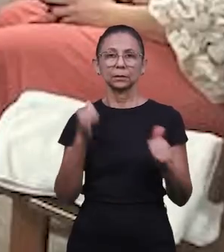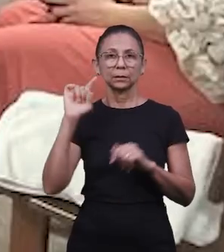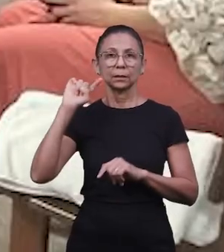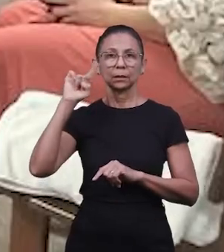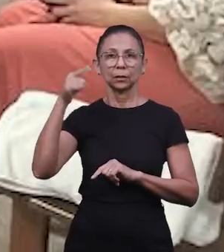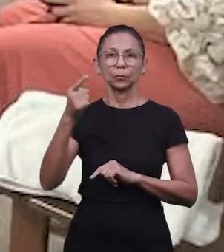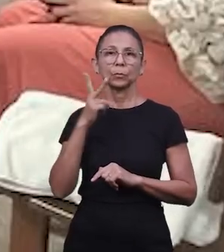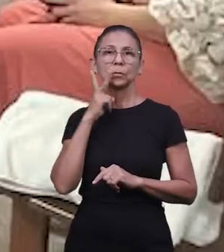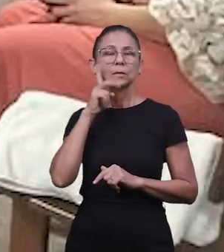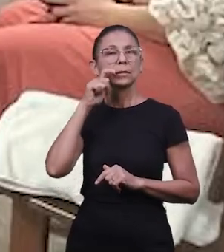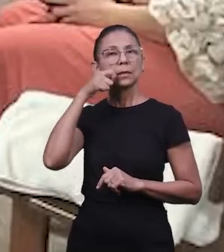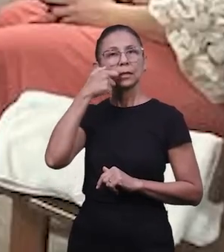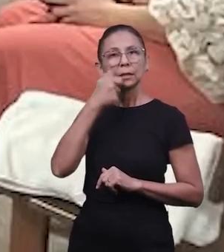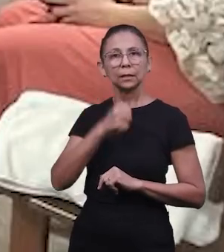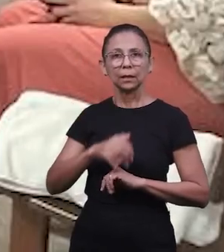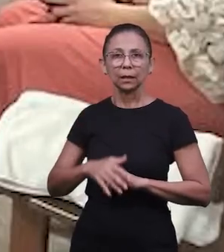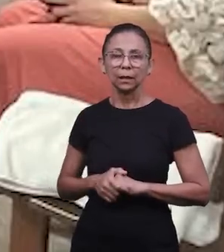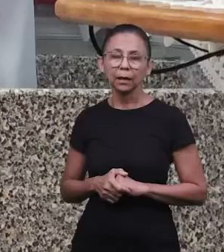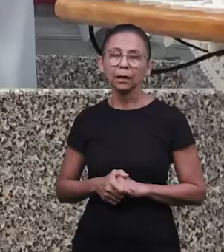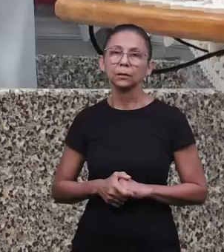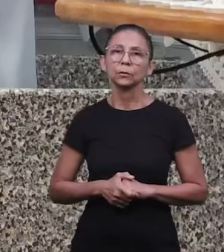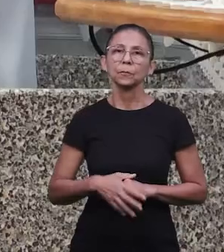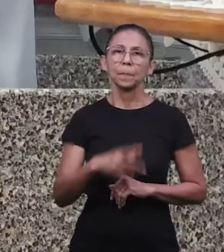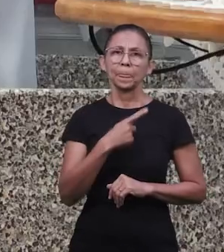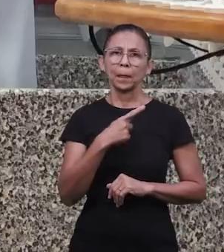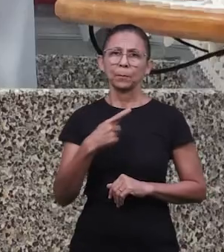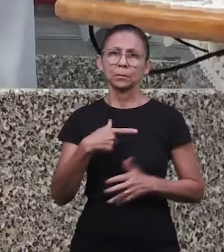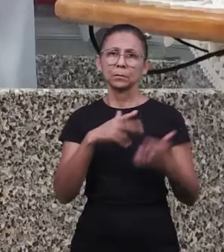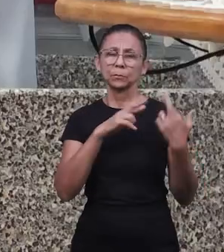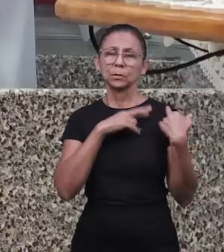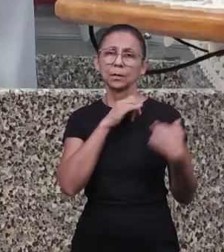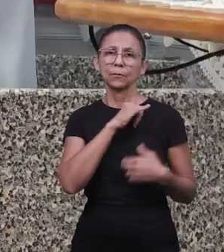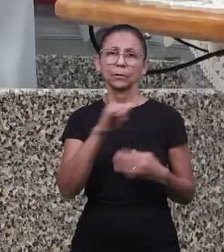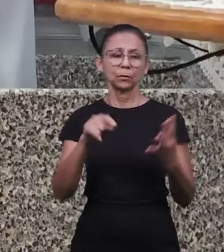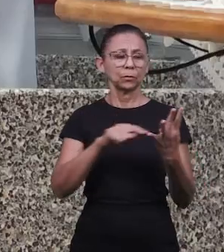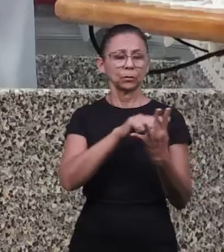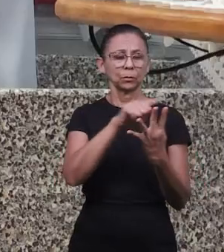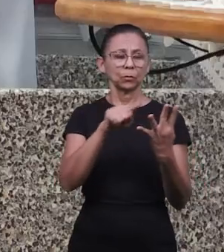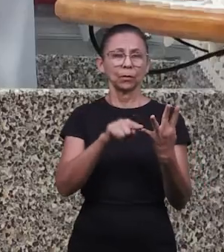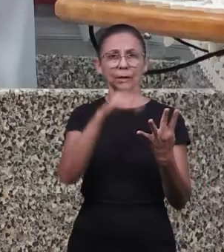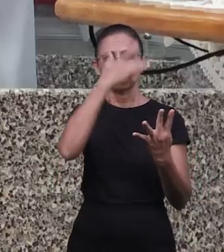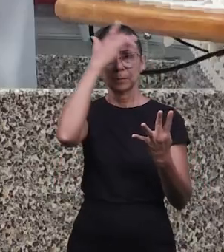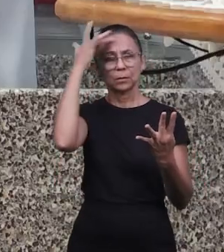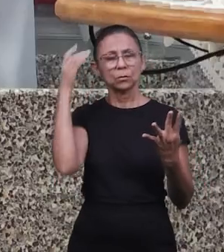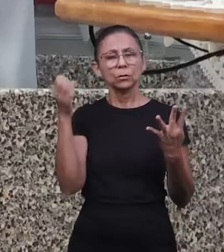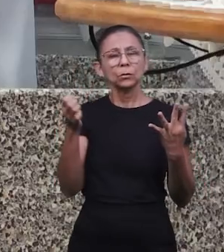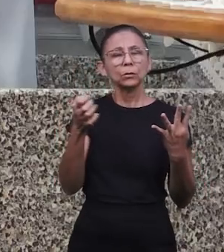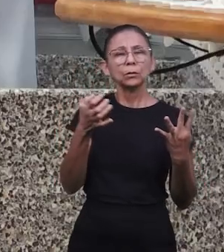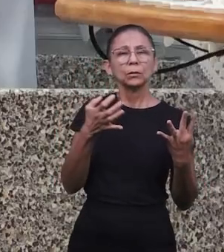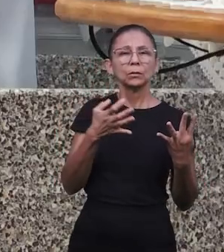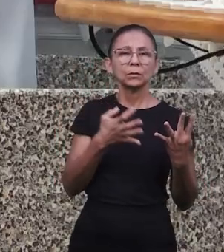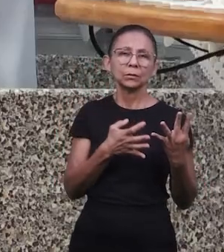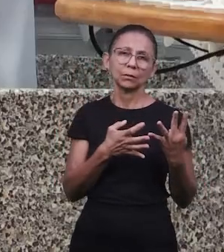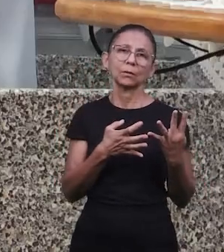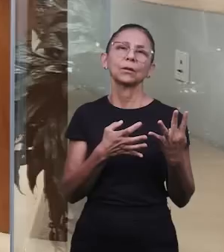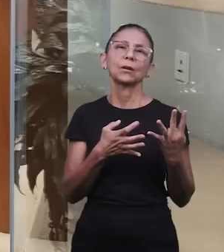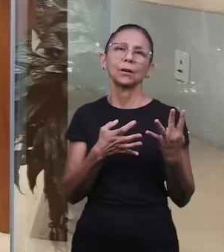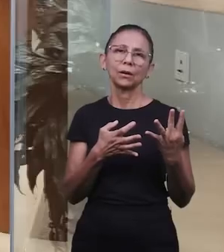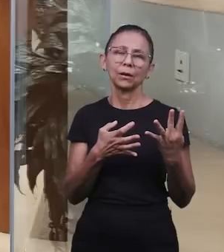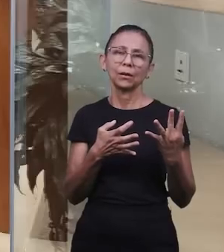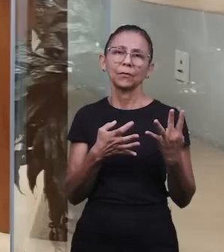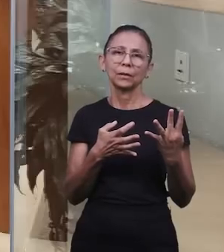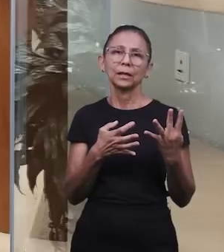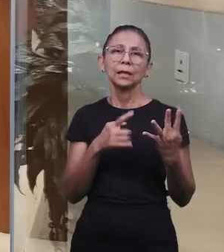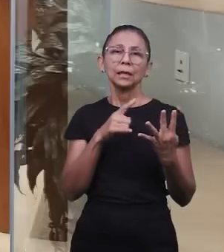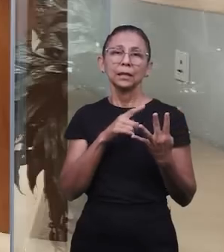em seguida, cearam com o Senhor. O pastor Abimael Pisoni ressaltou que 4 dos 6 batizados são novos convertidos e